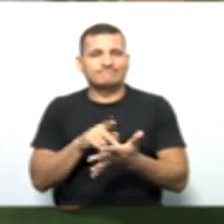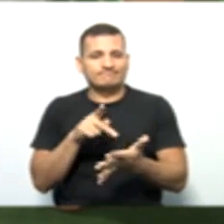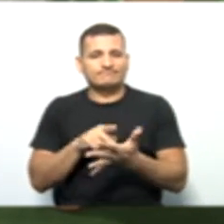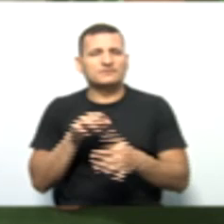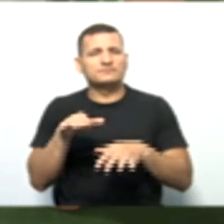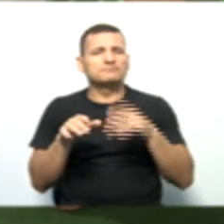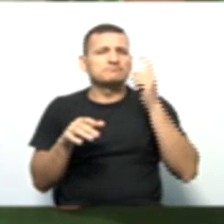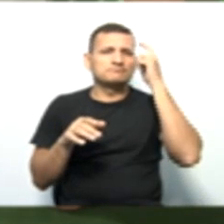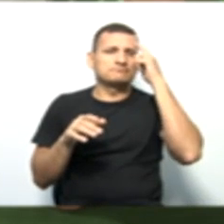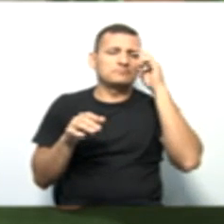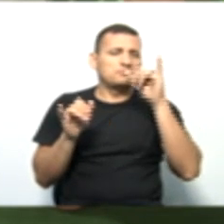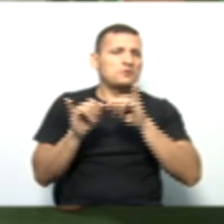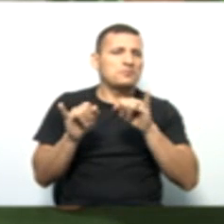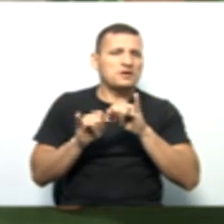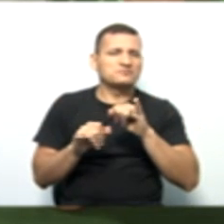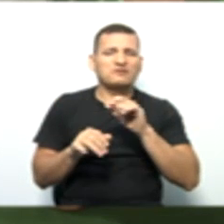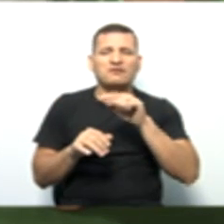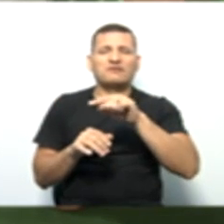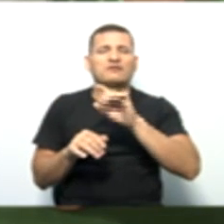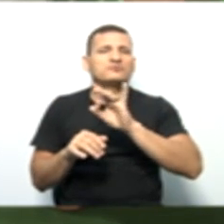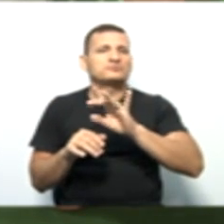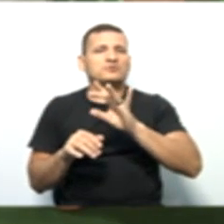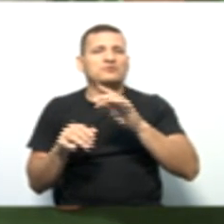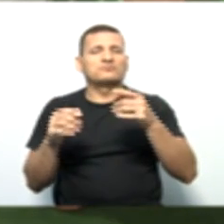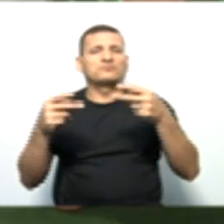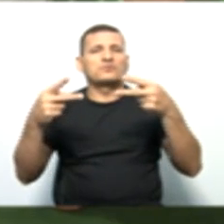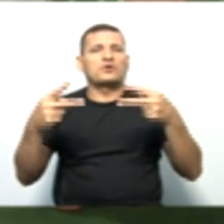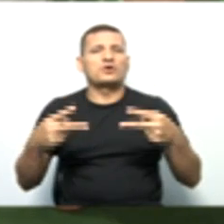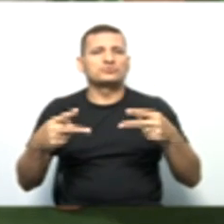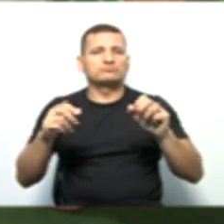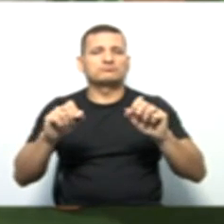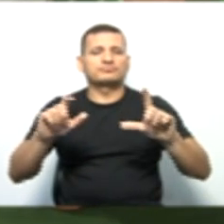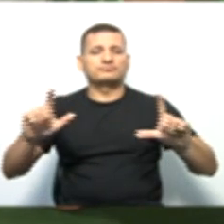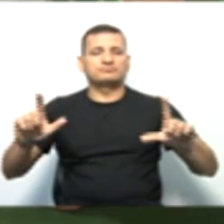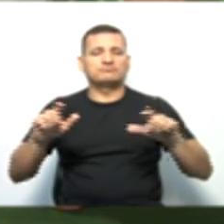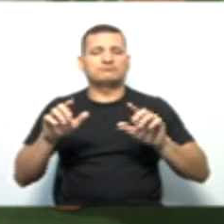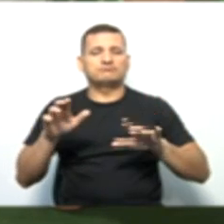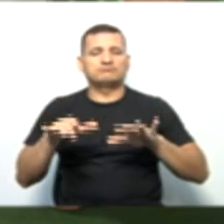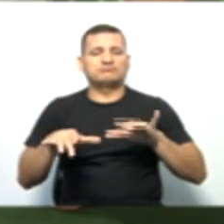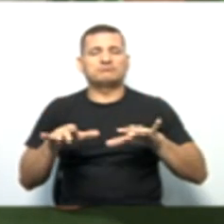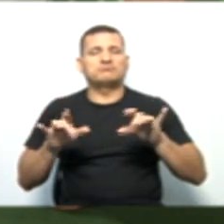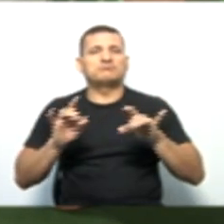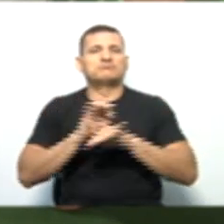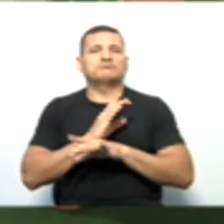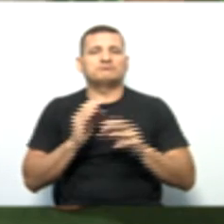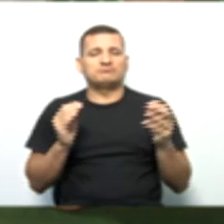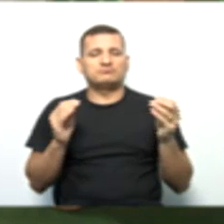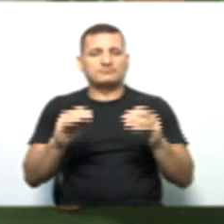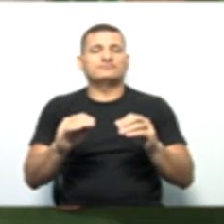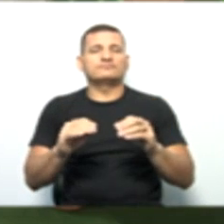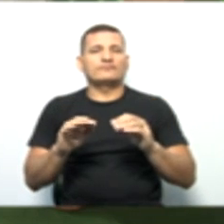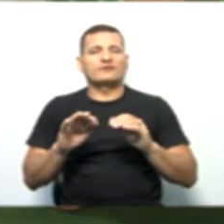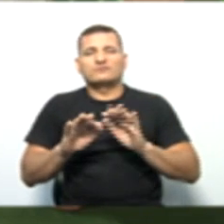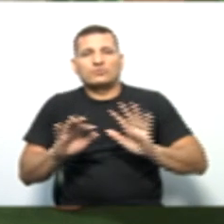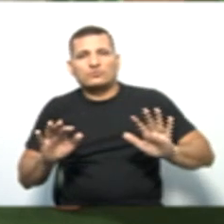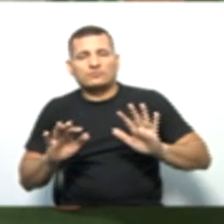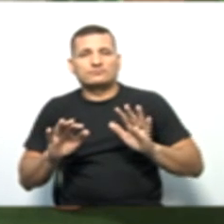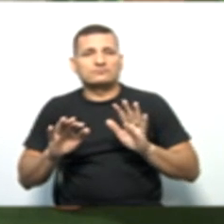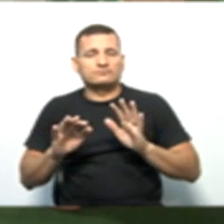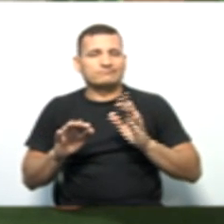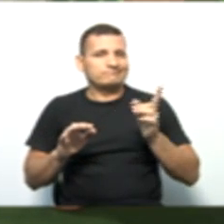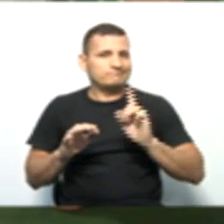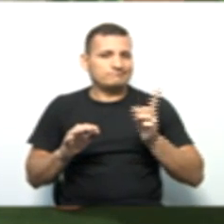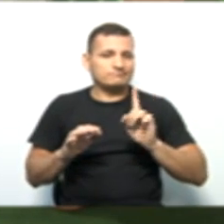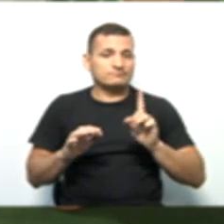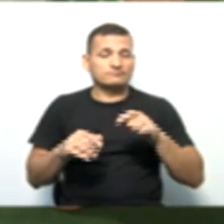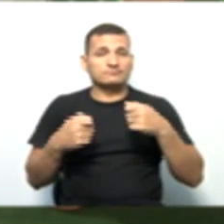só abrir o código-fonte que eu dou um jeito, né? Programador gosta de fazer muito isso. Isso aí é só programar aqui, assim. Não, gente,